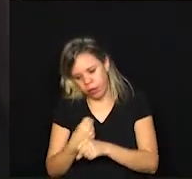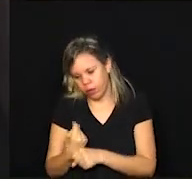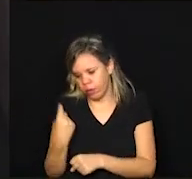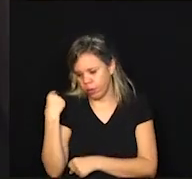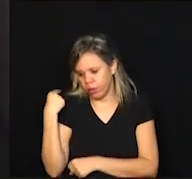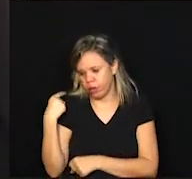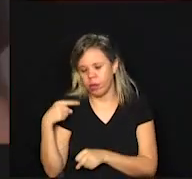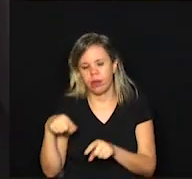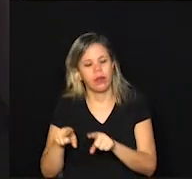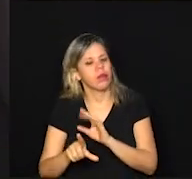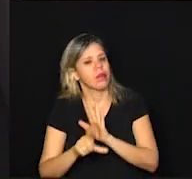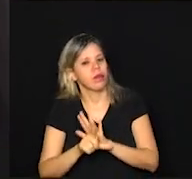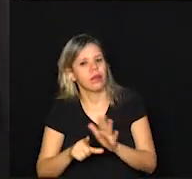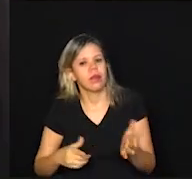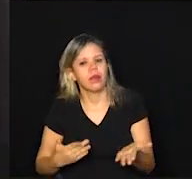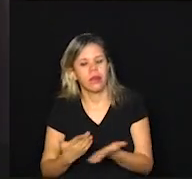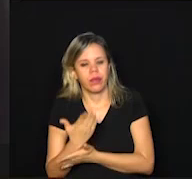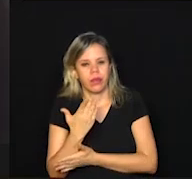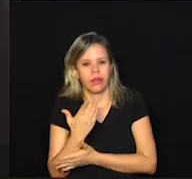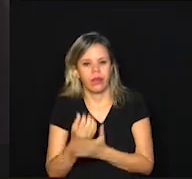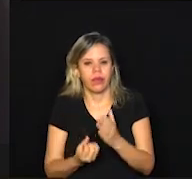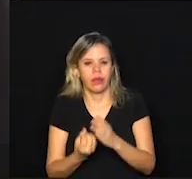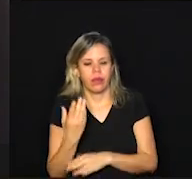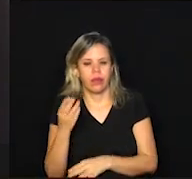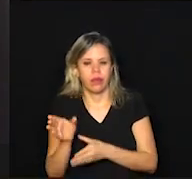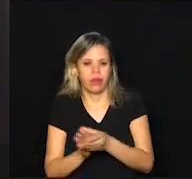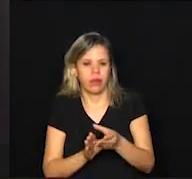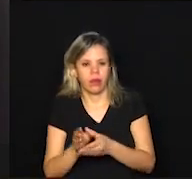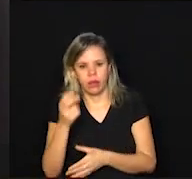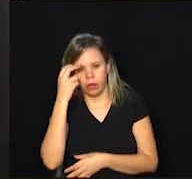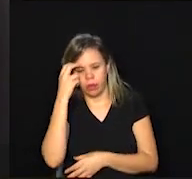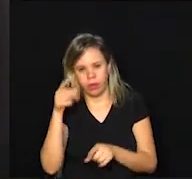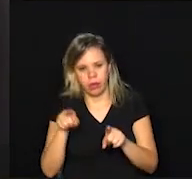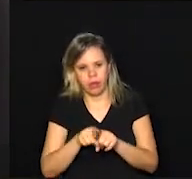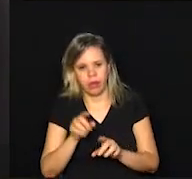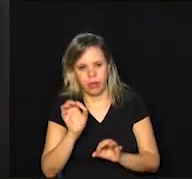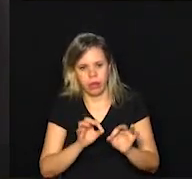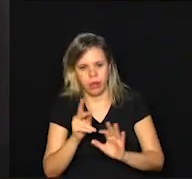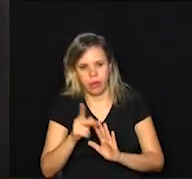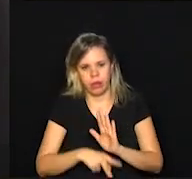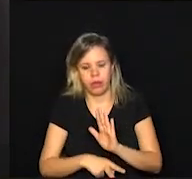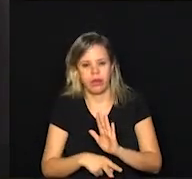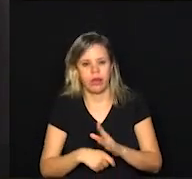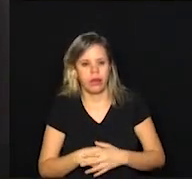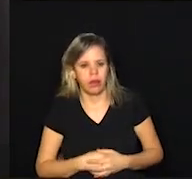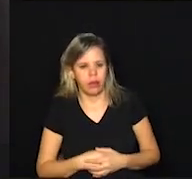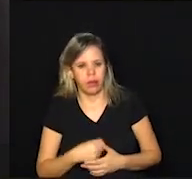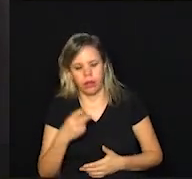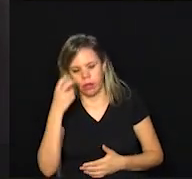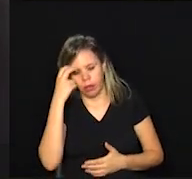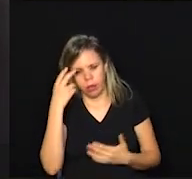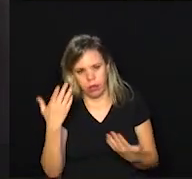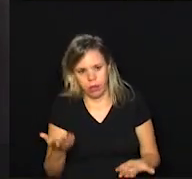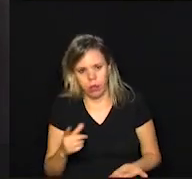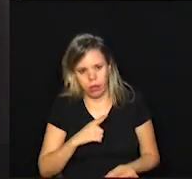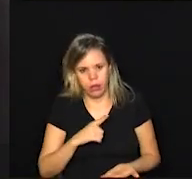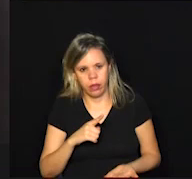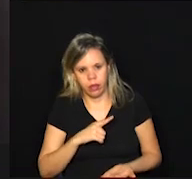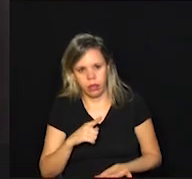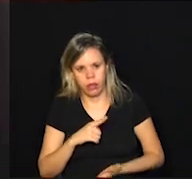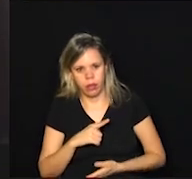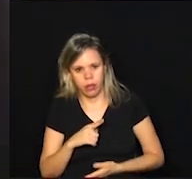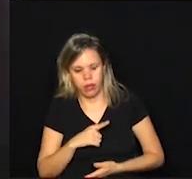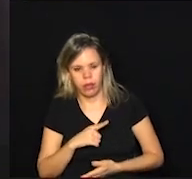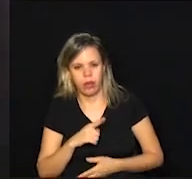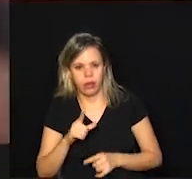passado tanto da lei que aprovou a criação do Conselho de Cultura quanto do plano Municipal de Cultura então nós temos aí uma